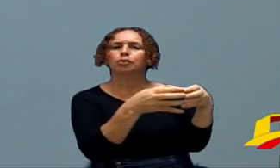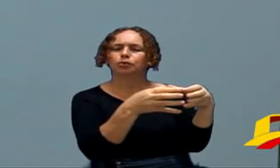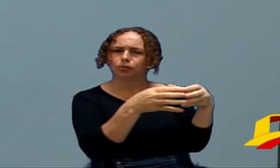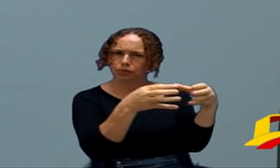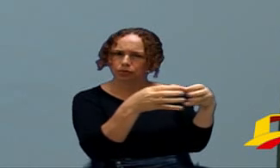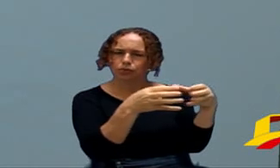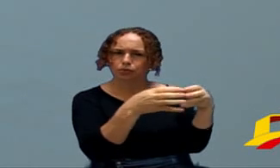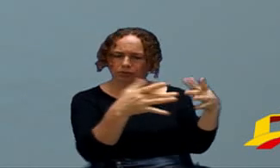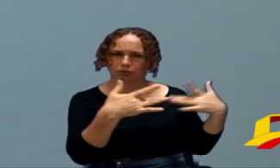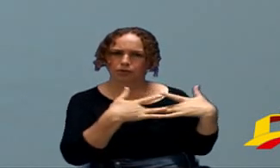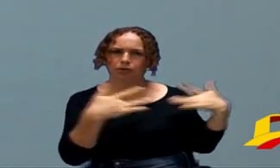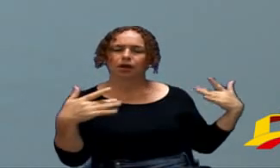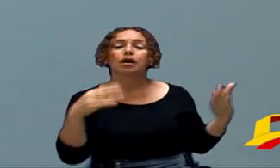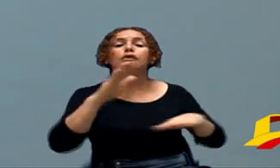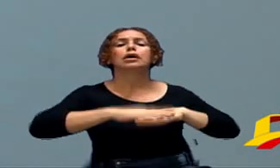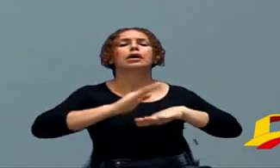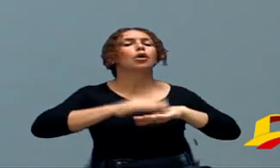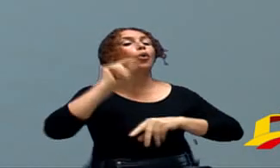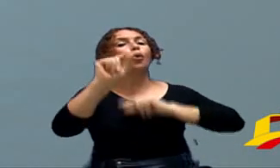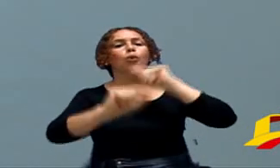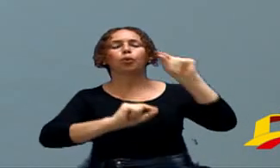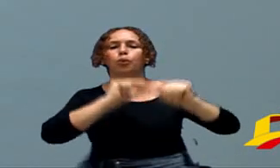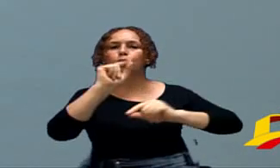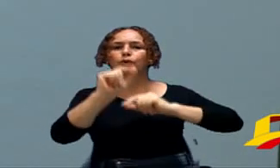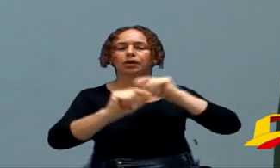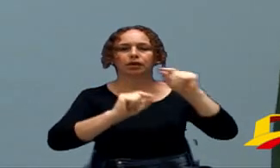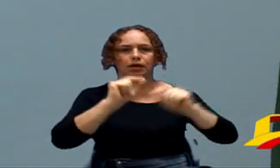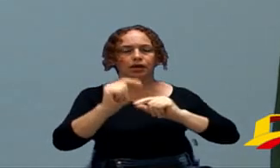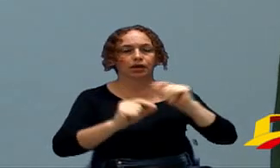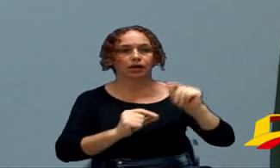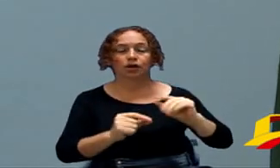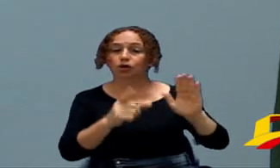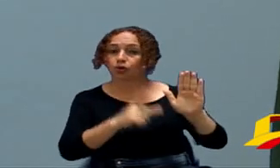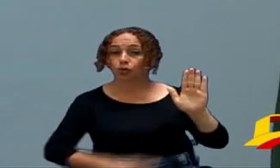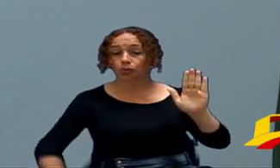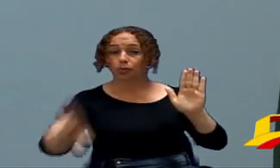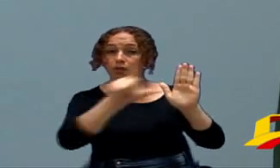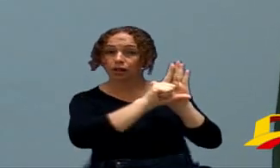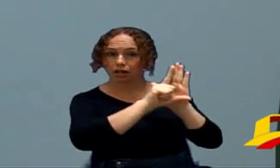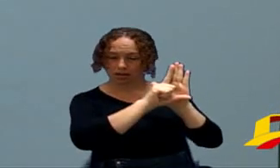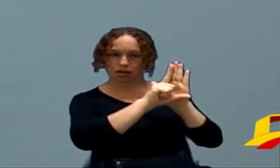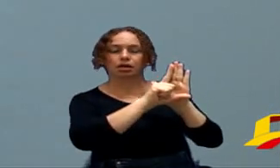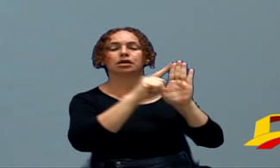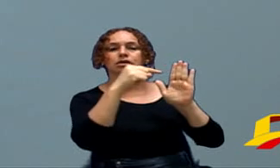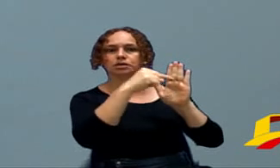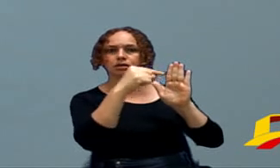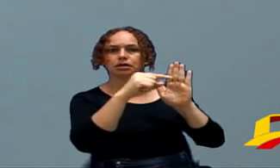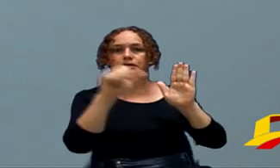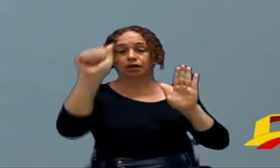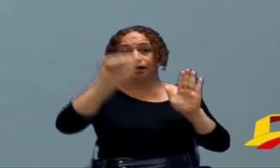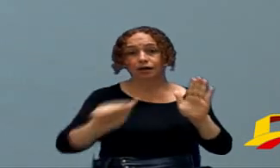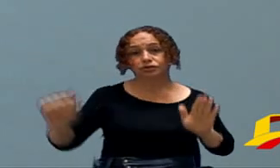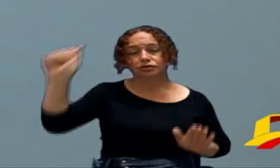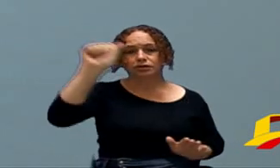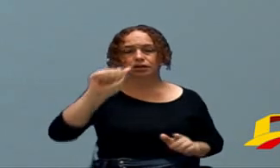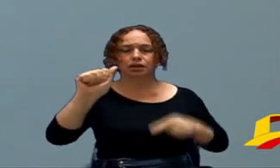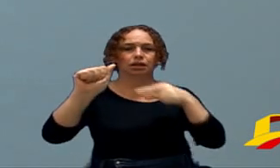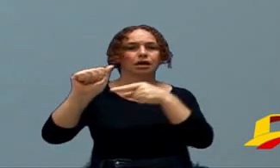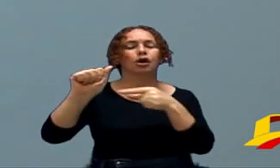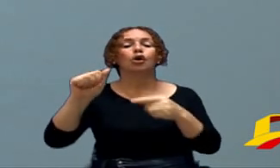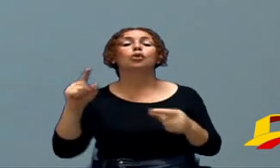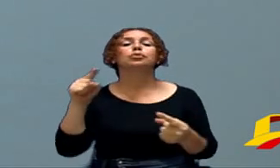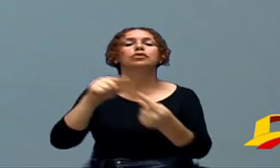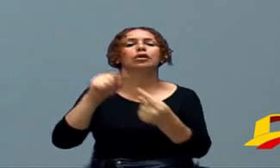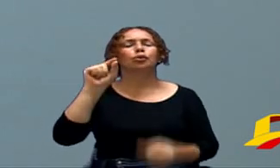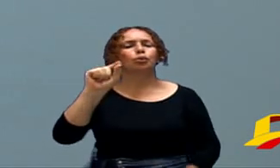Esse grupo voluntário está se constituindo legalmente em uma associação. E qual é o escopo,